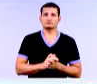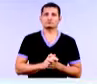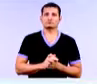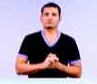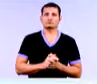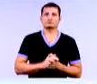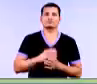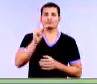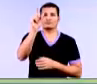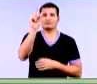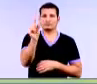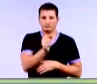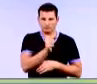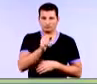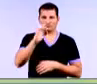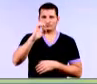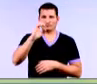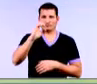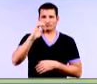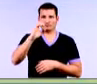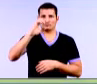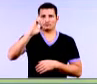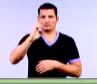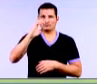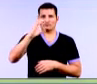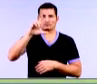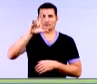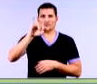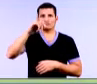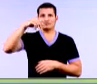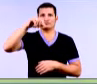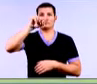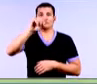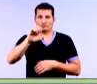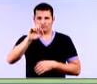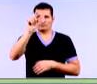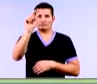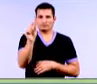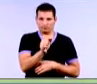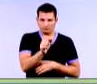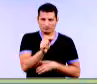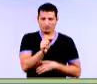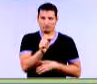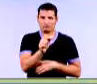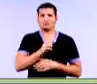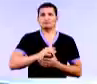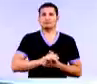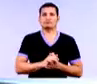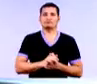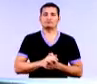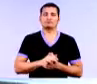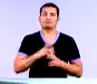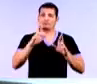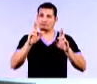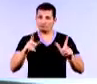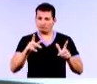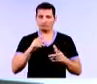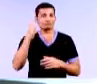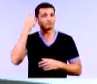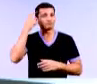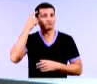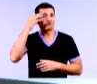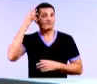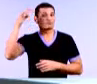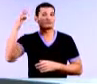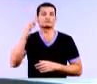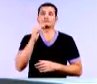Eclipse, do Java e do Eclipse, nós estamos daí partindo já para uma situação mais real. Imaginem que